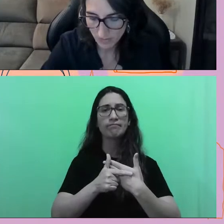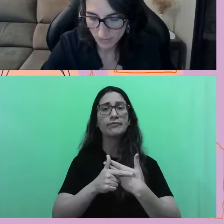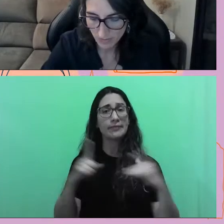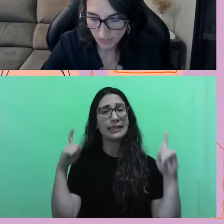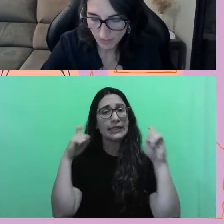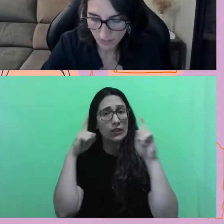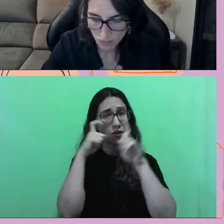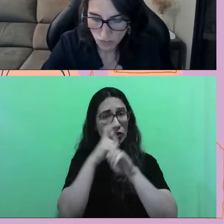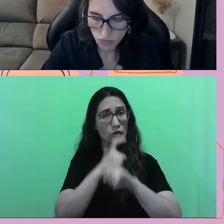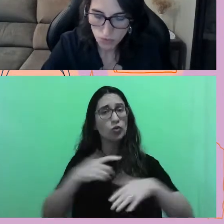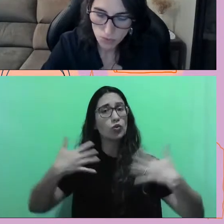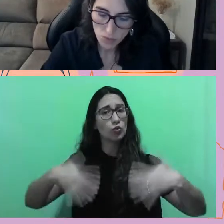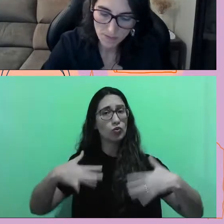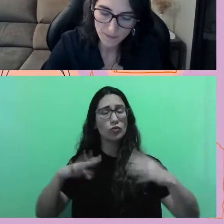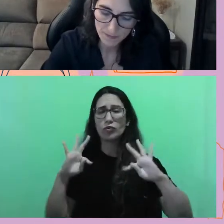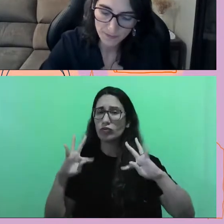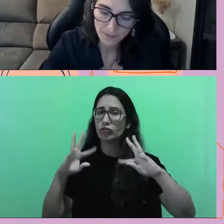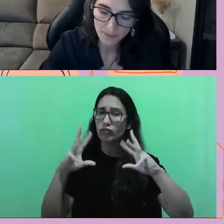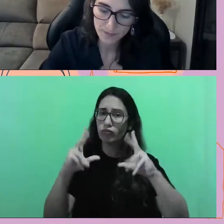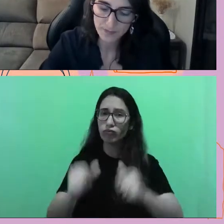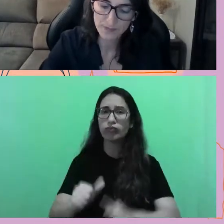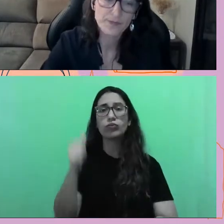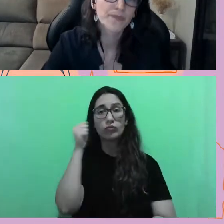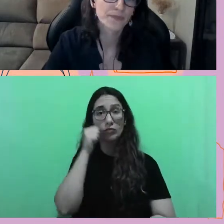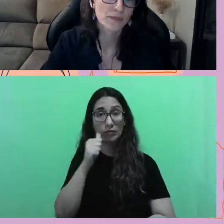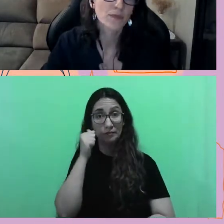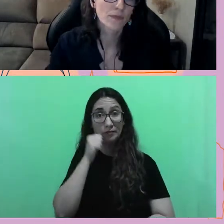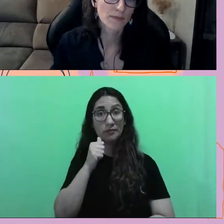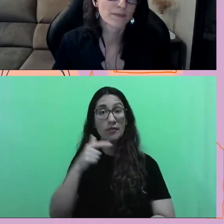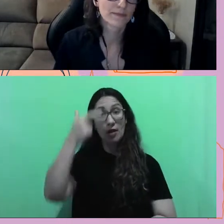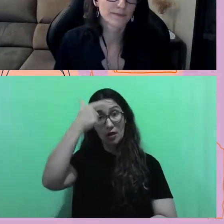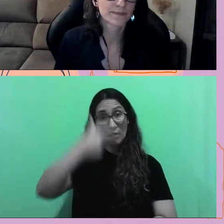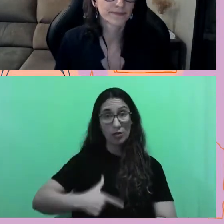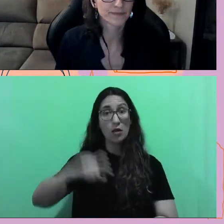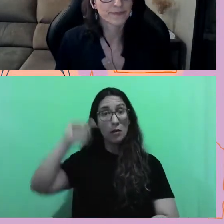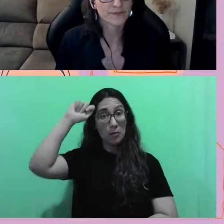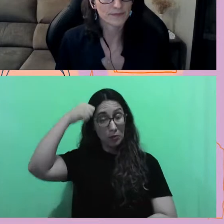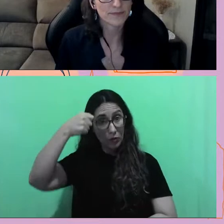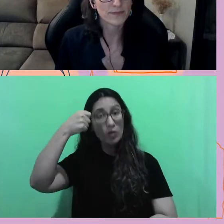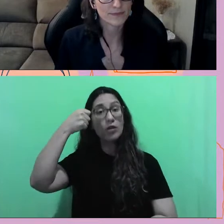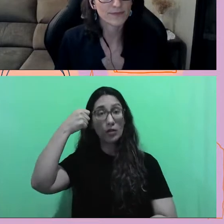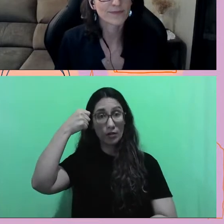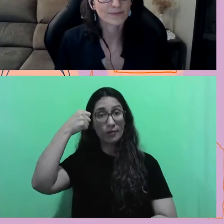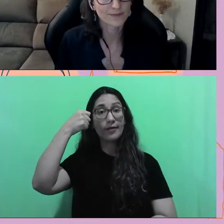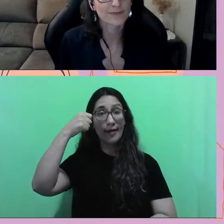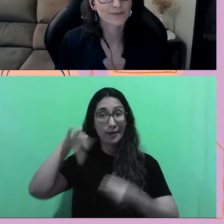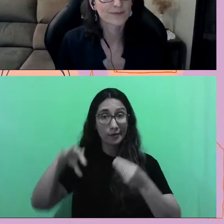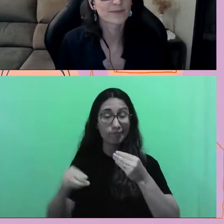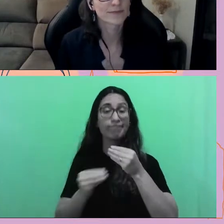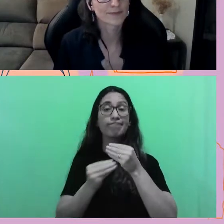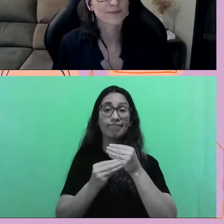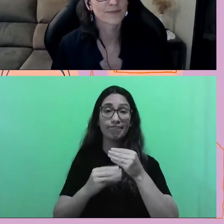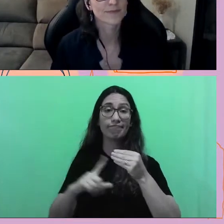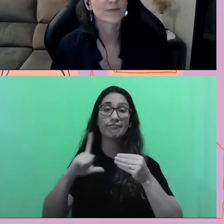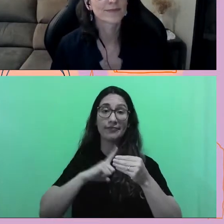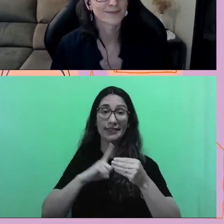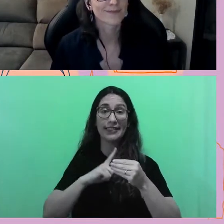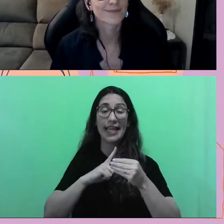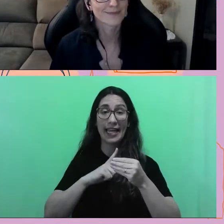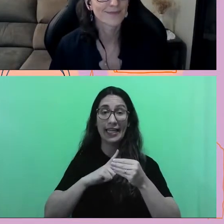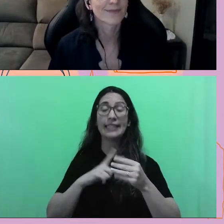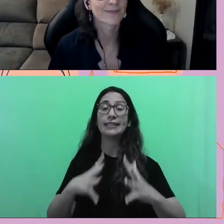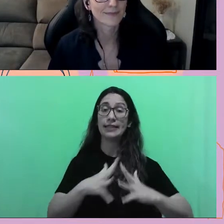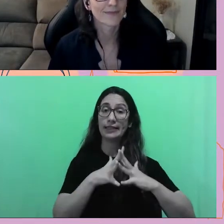difícil, né, para todas nós, e ser uma mulher negra acaba acrescentando aí um fator